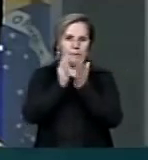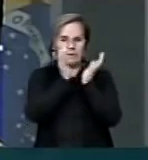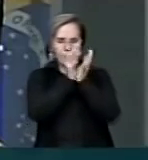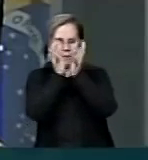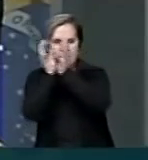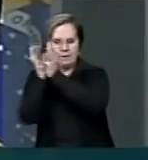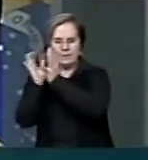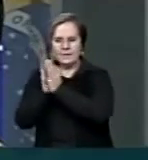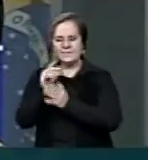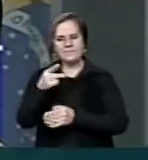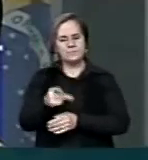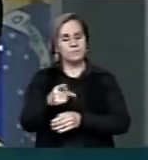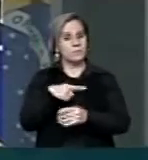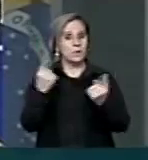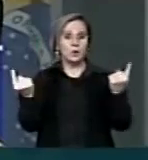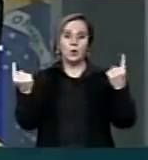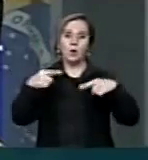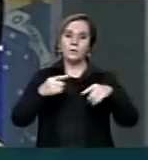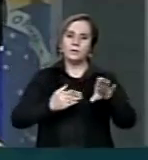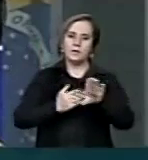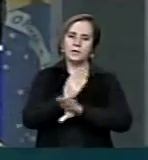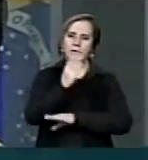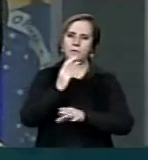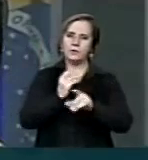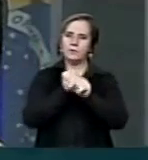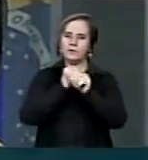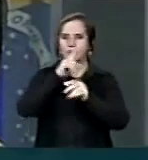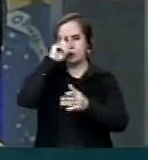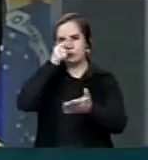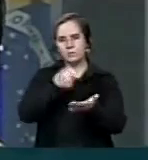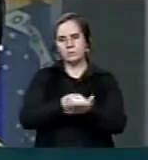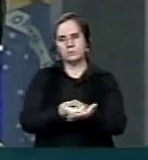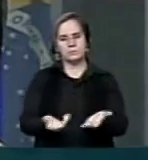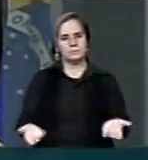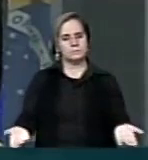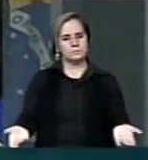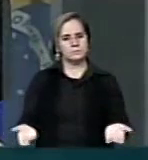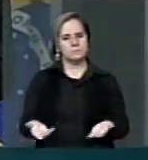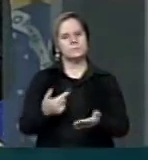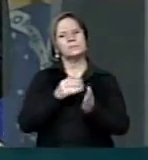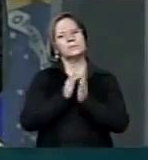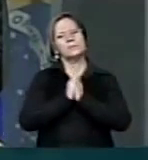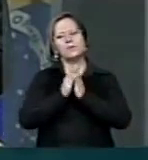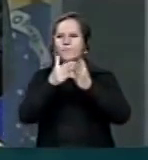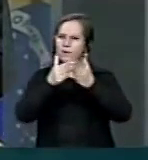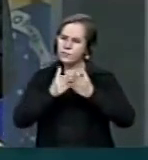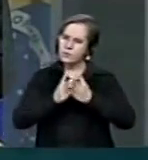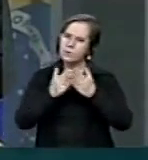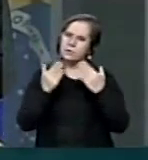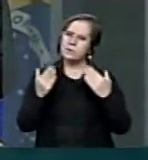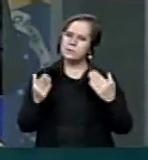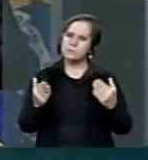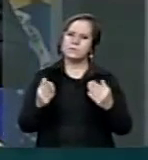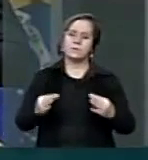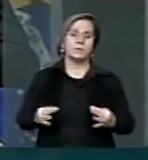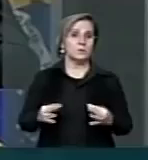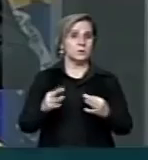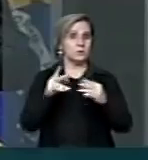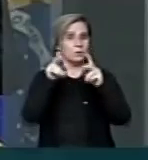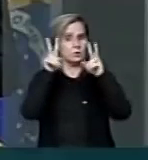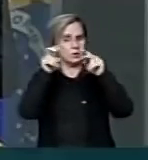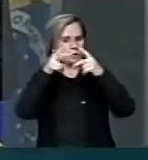partidos são contrários à aprovação do orçamento impositivo. Eu faço um apelo, antes de mais nada, para que essas